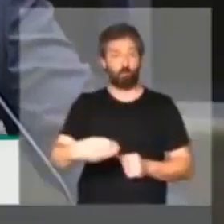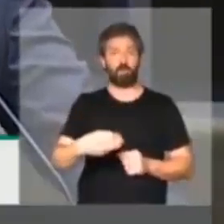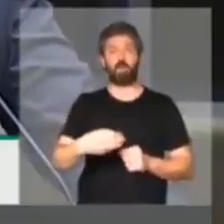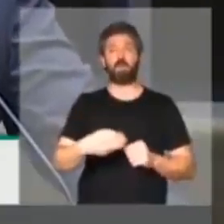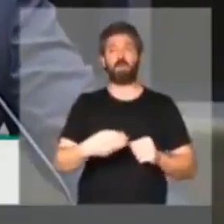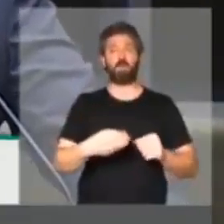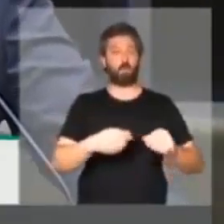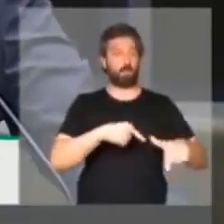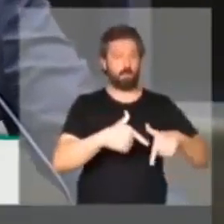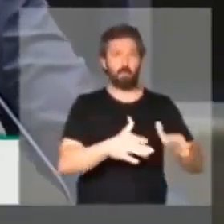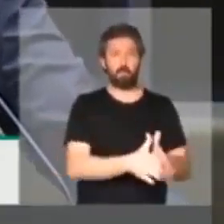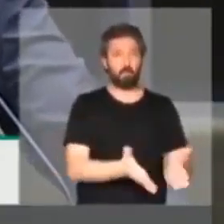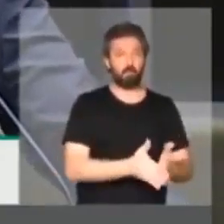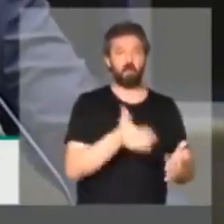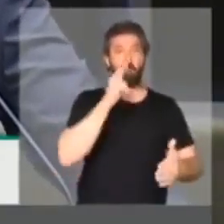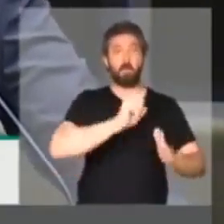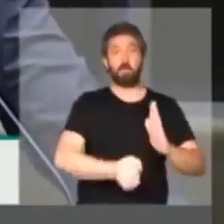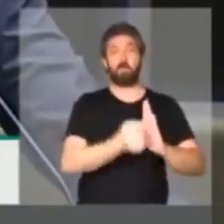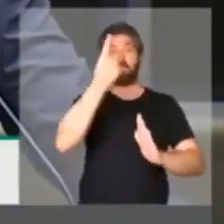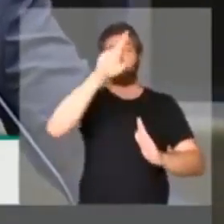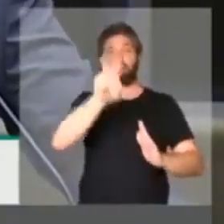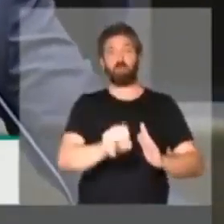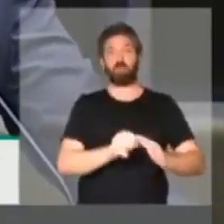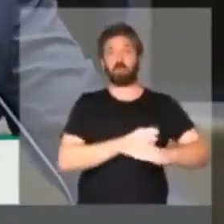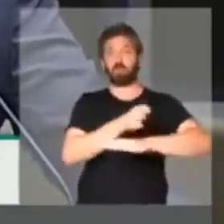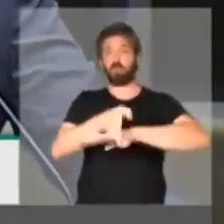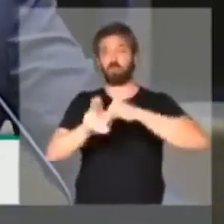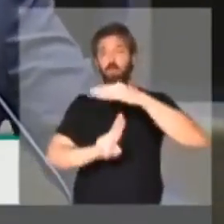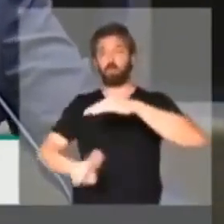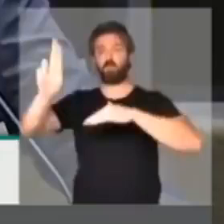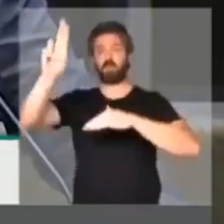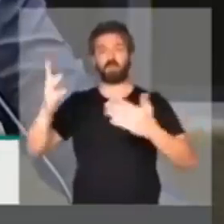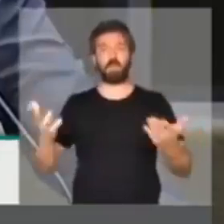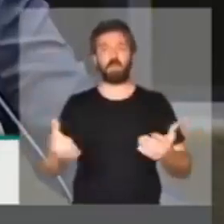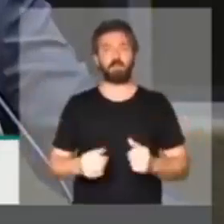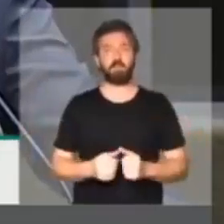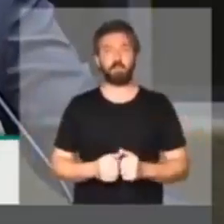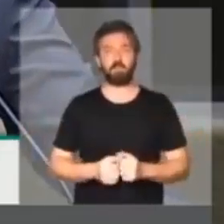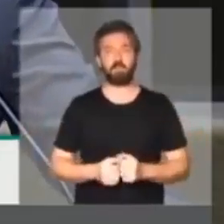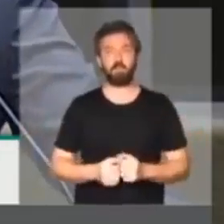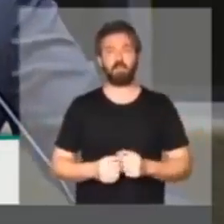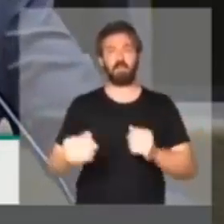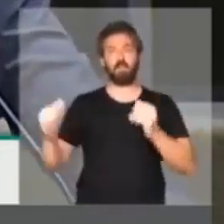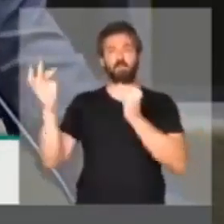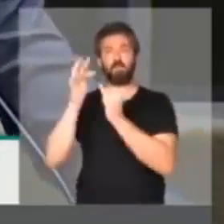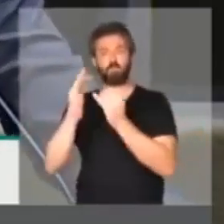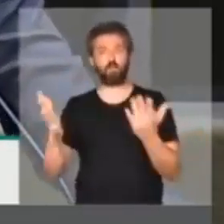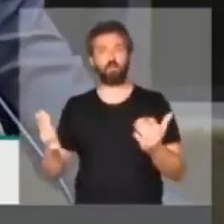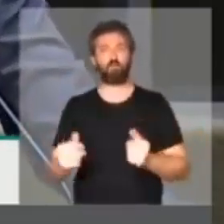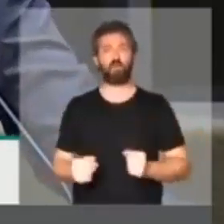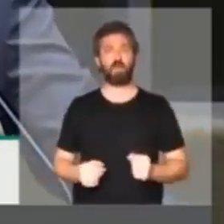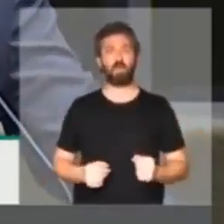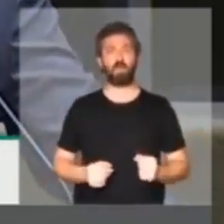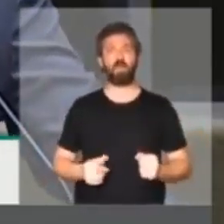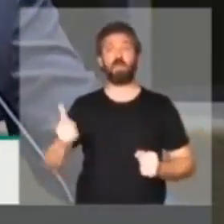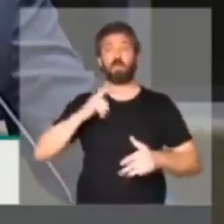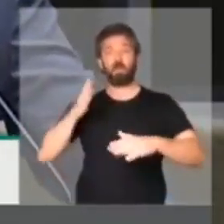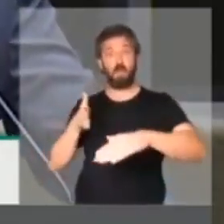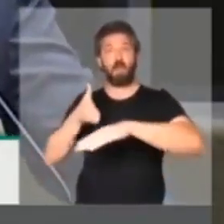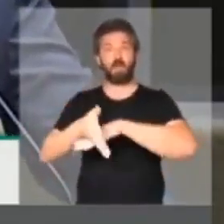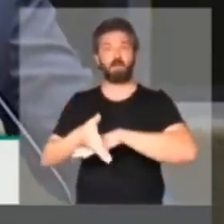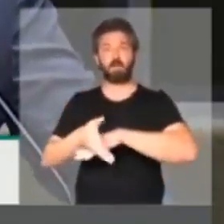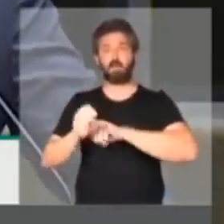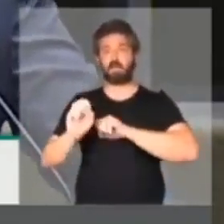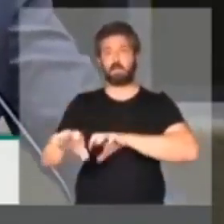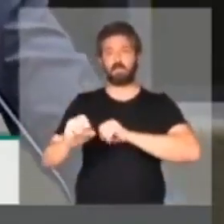da classe trabalhadora pela primeira vez entrar numa universidade, no Instituto Federal, ter o acesso